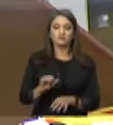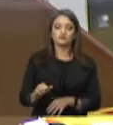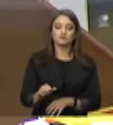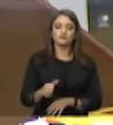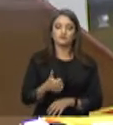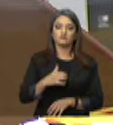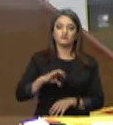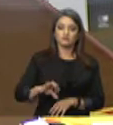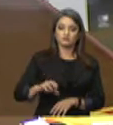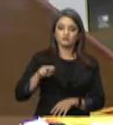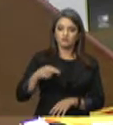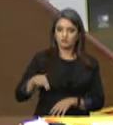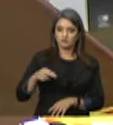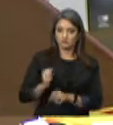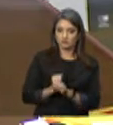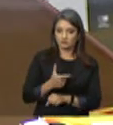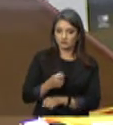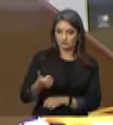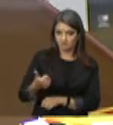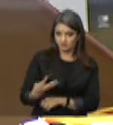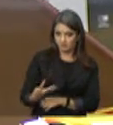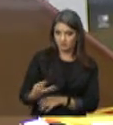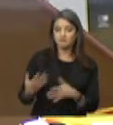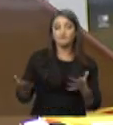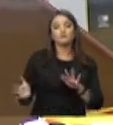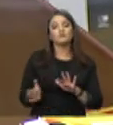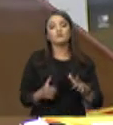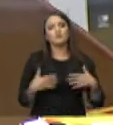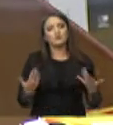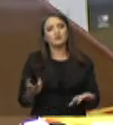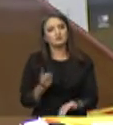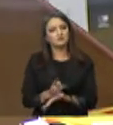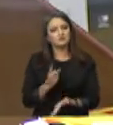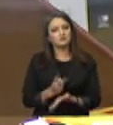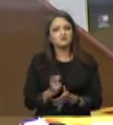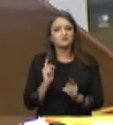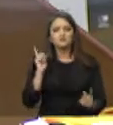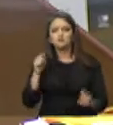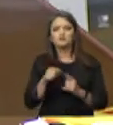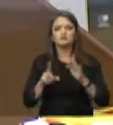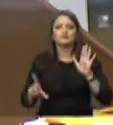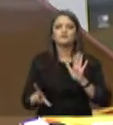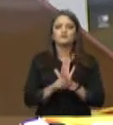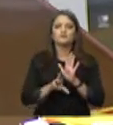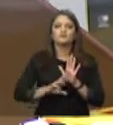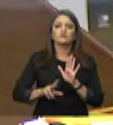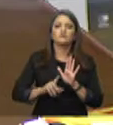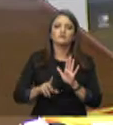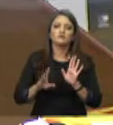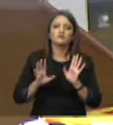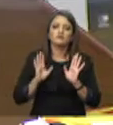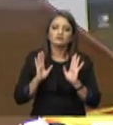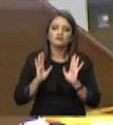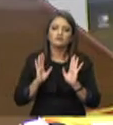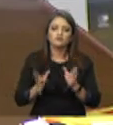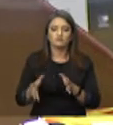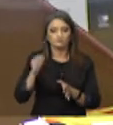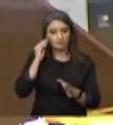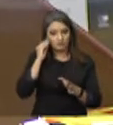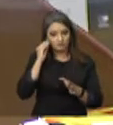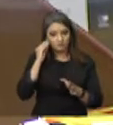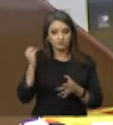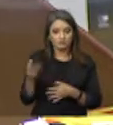2014 e ele prossegue é bem verdade que a minhas legislatoris não é elemento vinculante da interpretação da Norma objectiva da